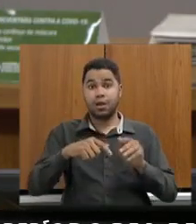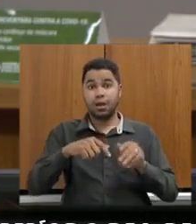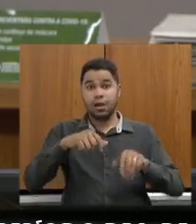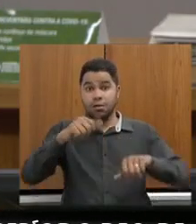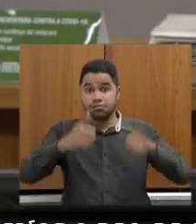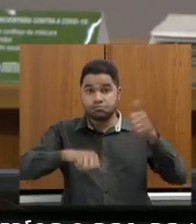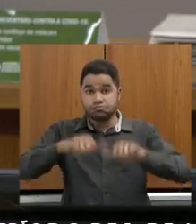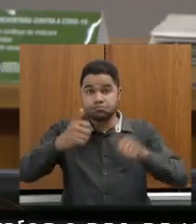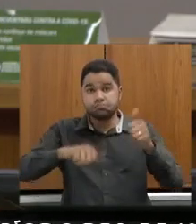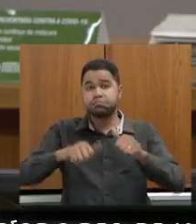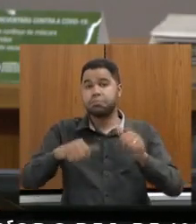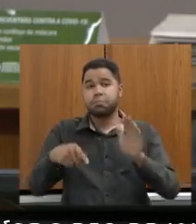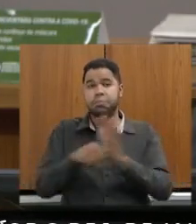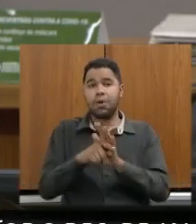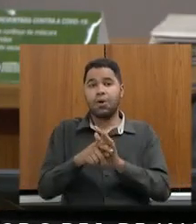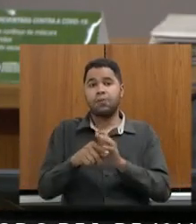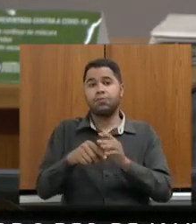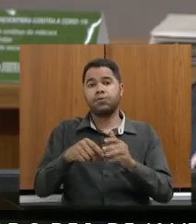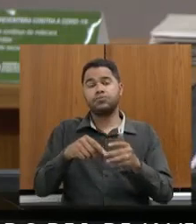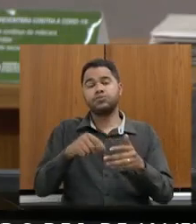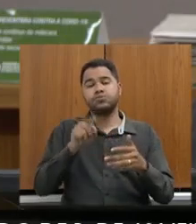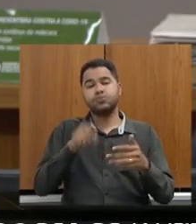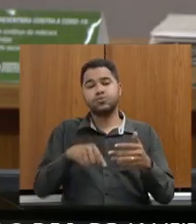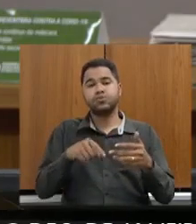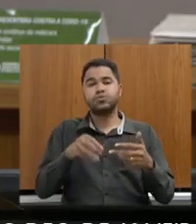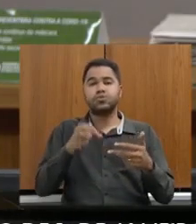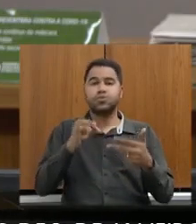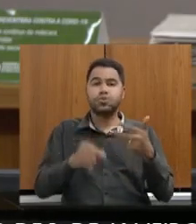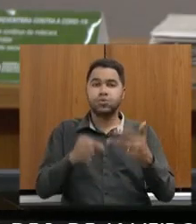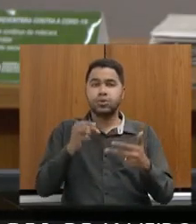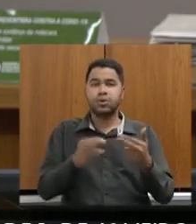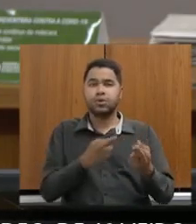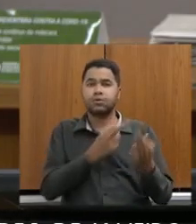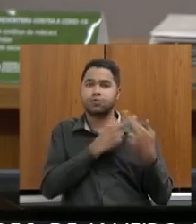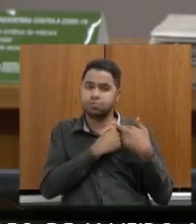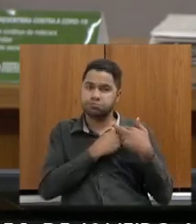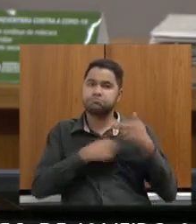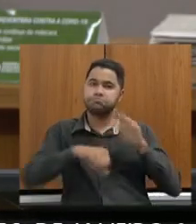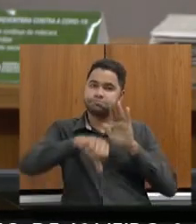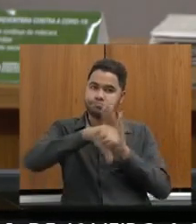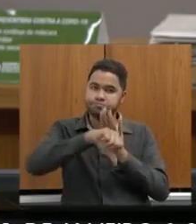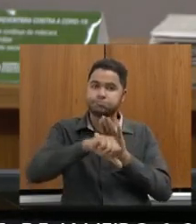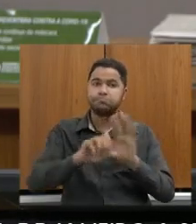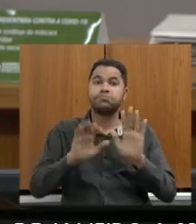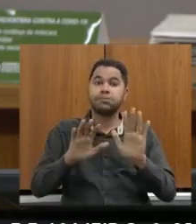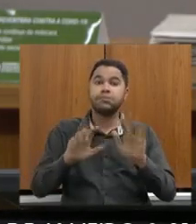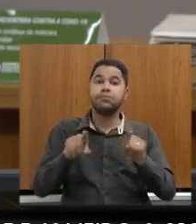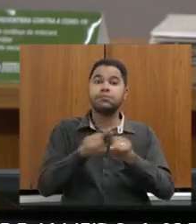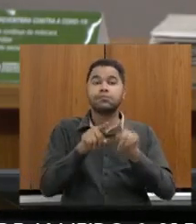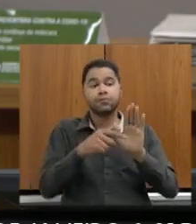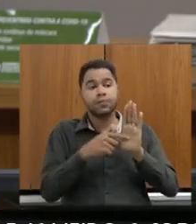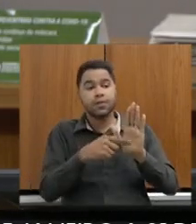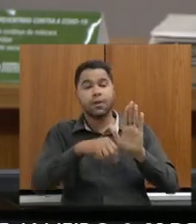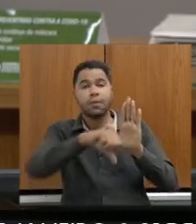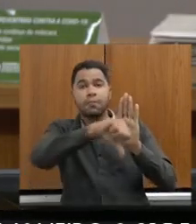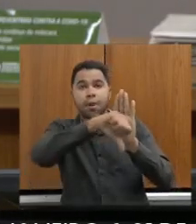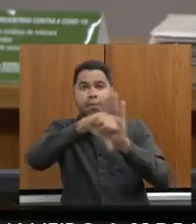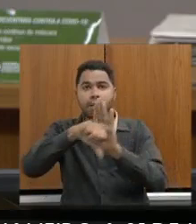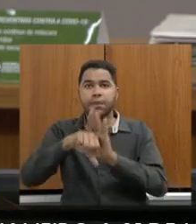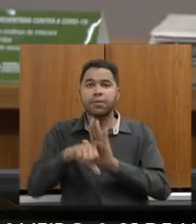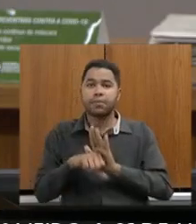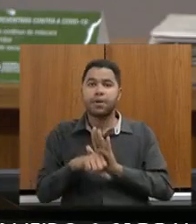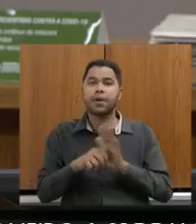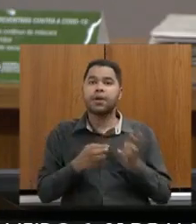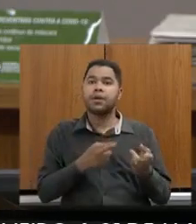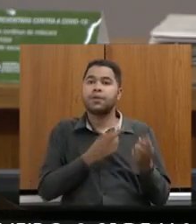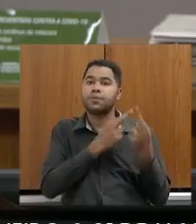do Poder Judiciário na Esfera da responsabilização criminal sem elucidação de crimes e